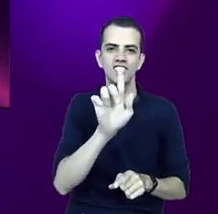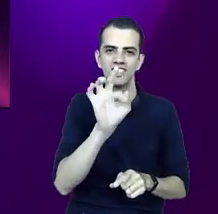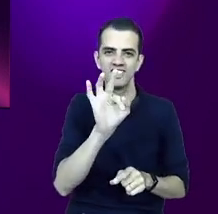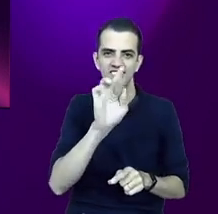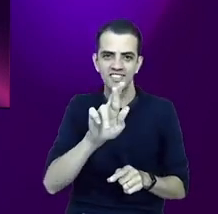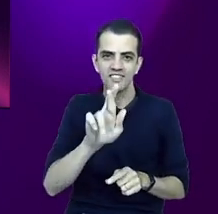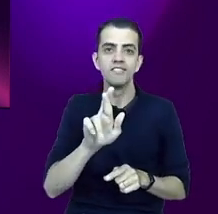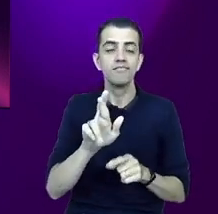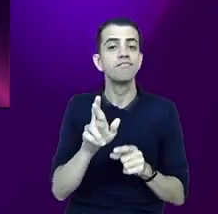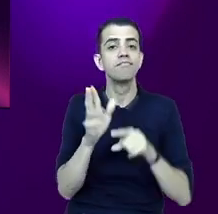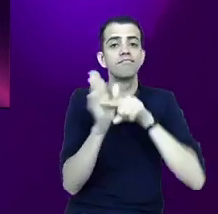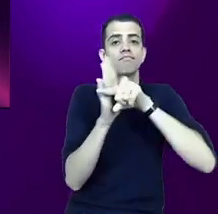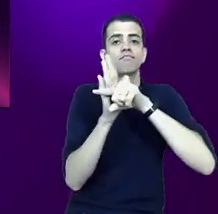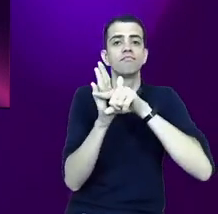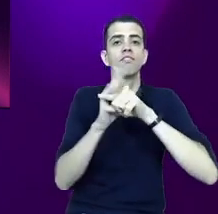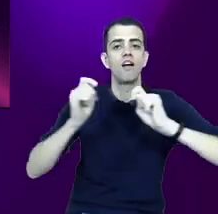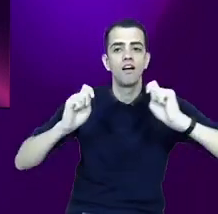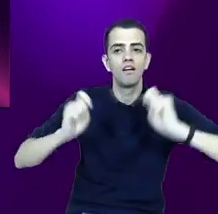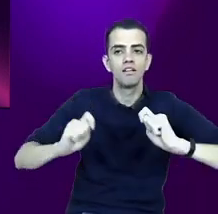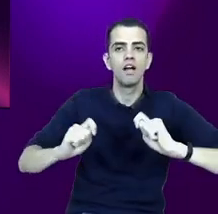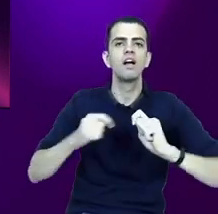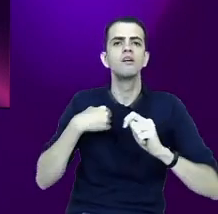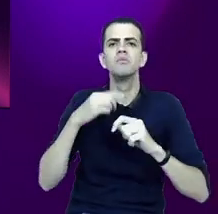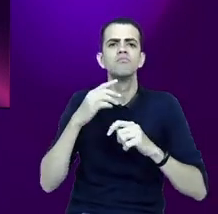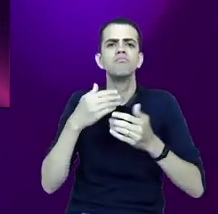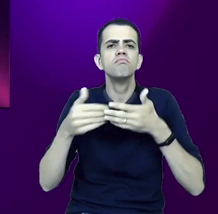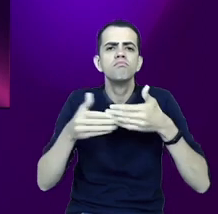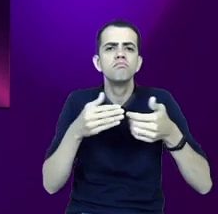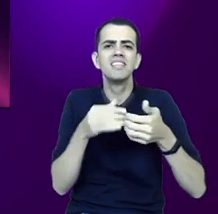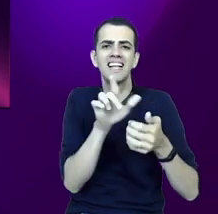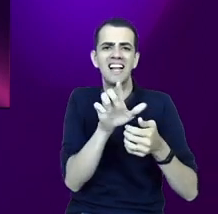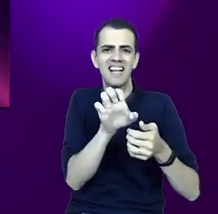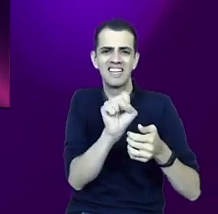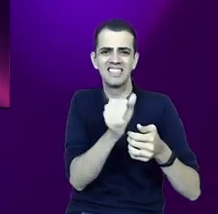praticamente definem que mesmo lesões com anátomo